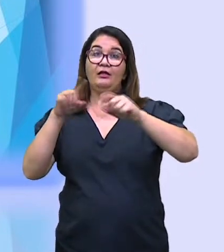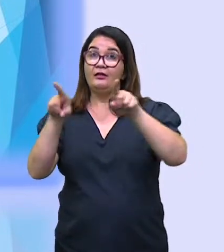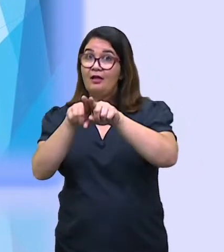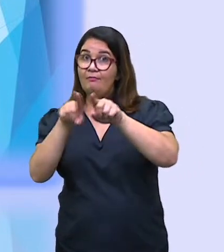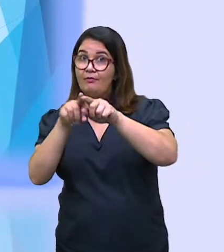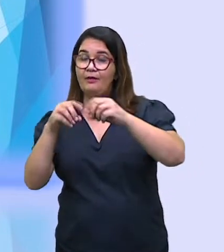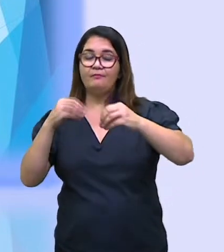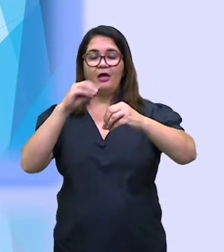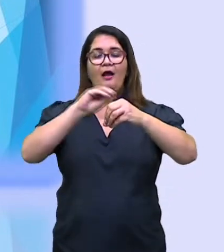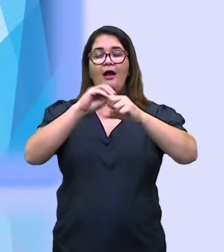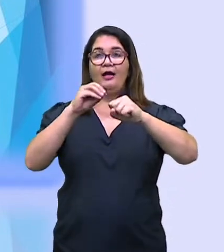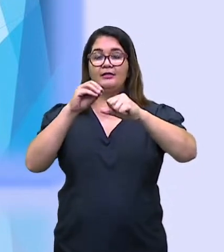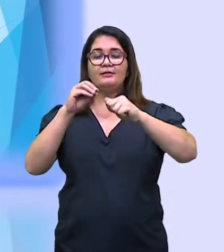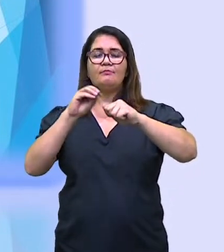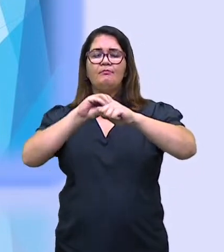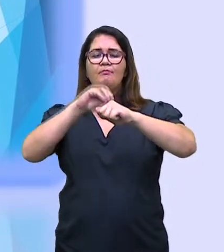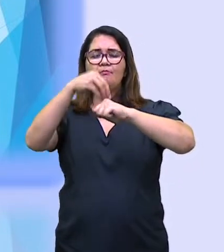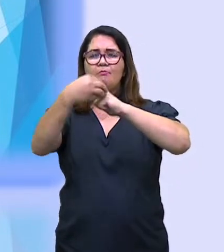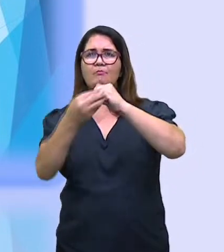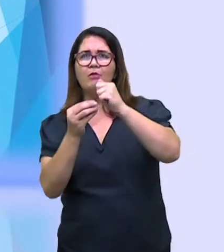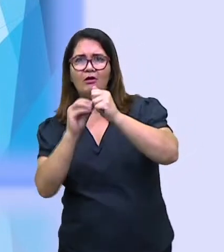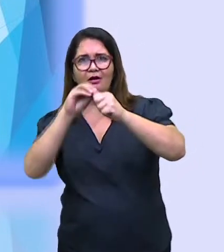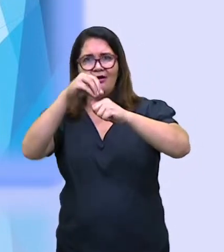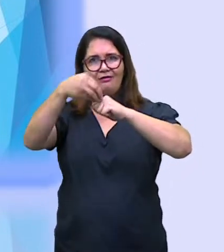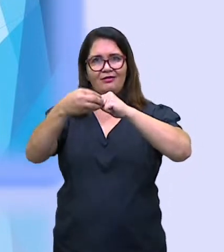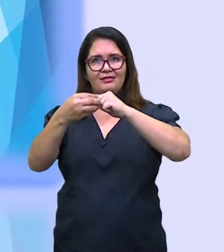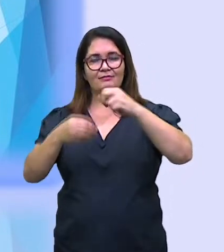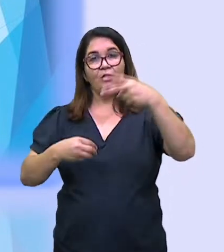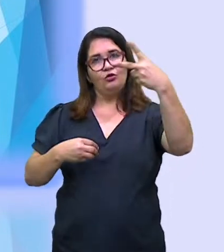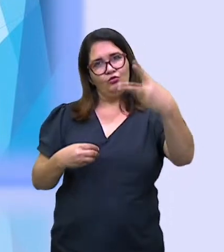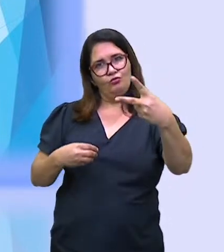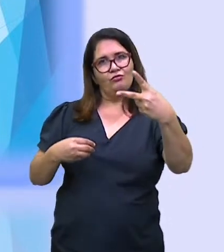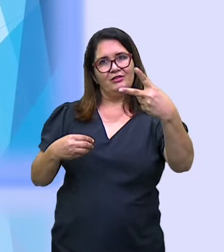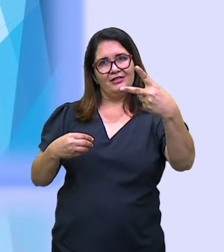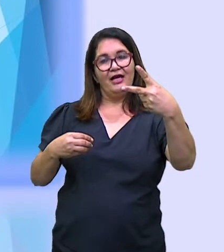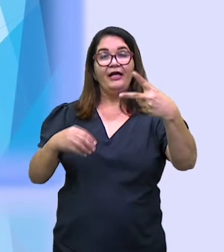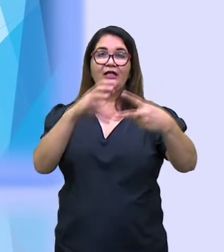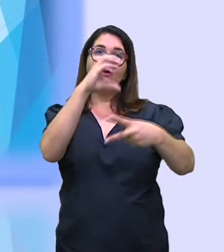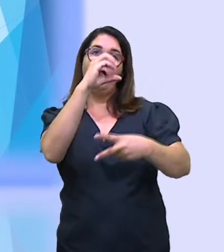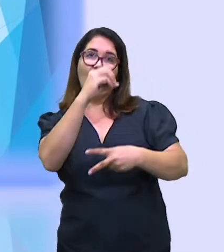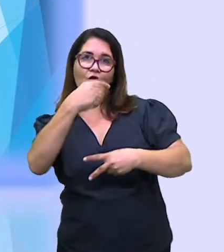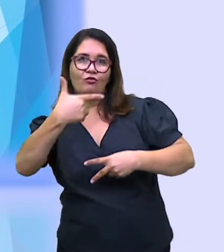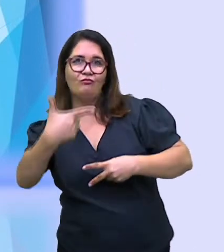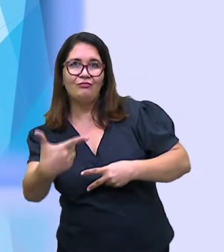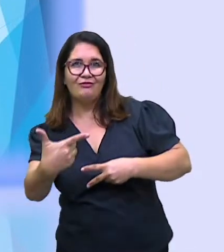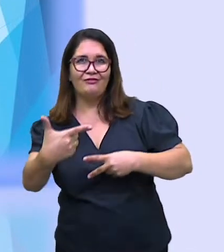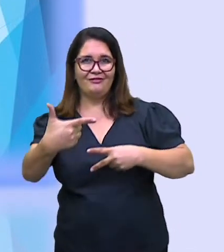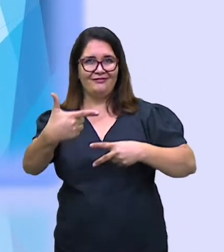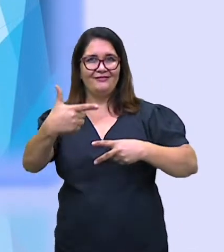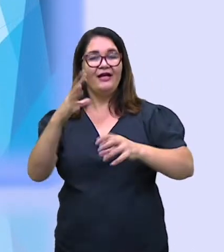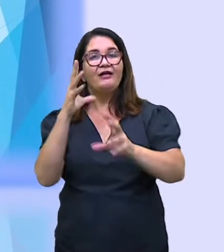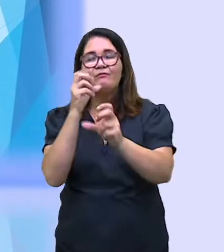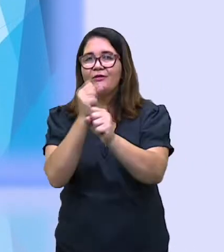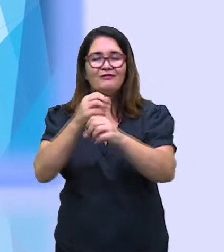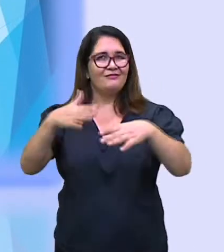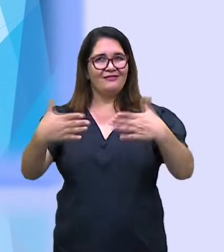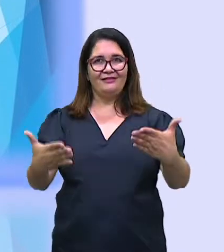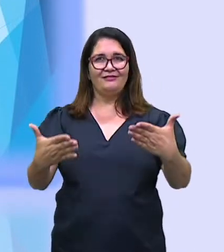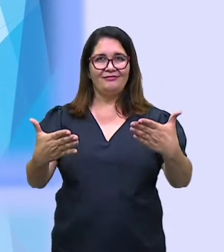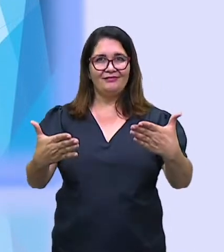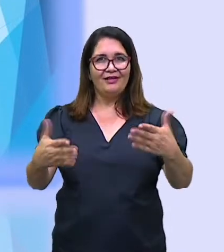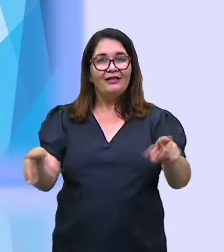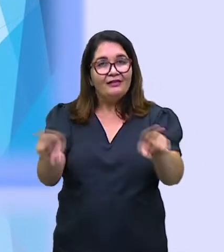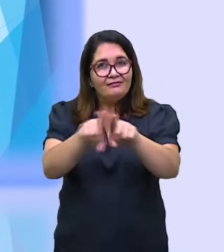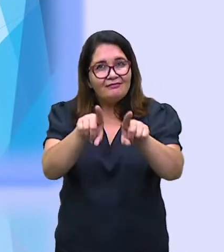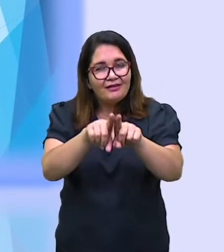78% do ar atmosférico. Lembra que a gente falou que o nitrogênio é o gás em maior proporção